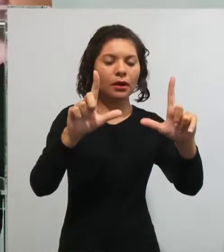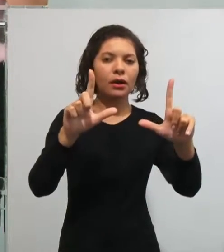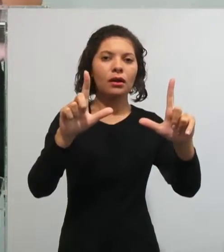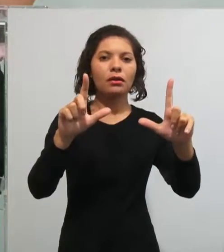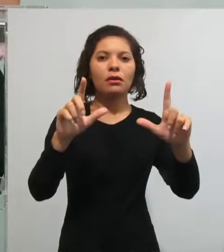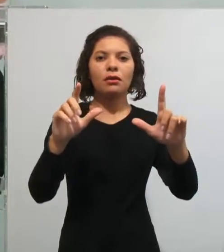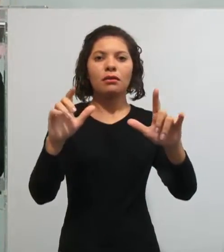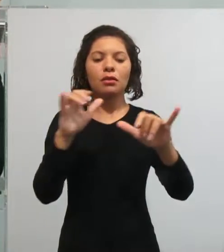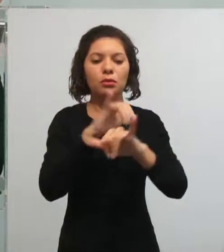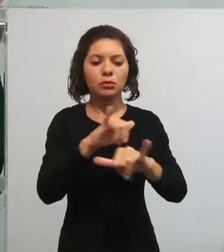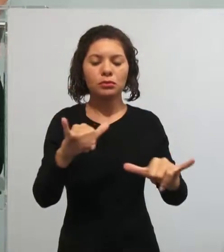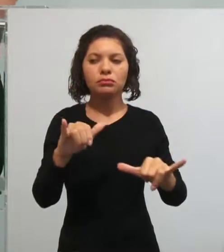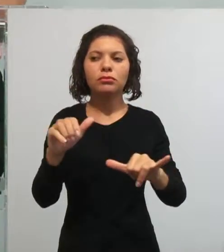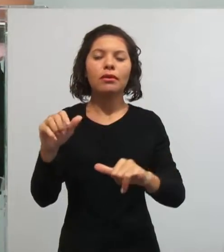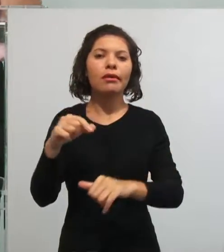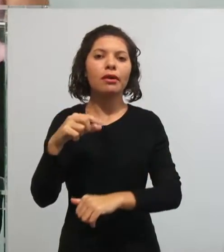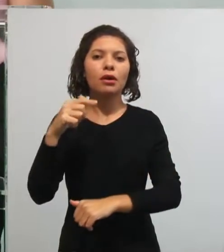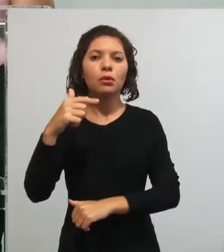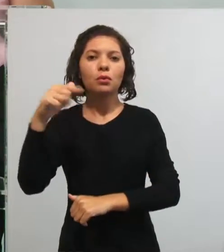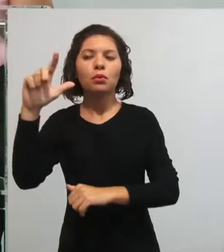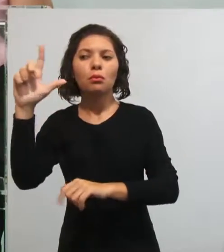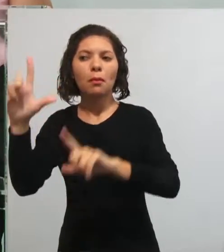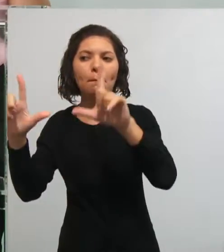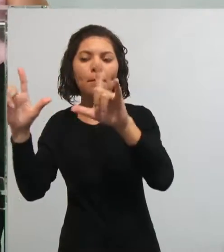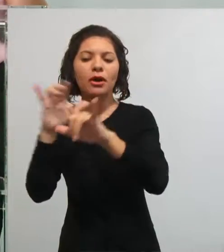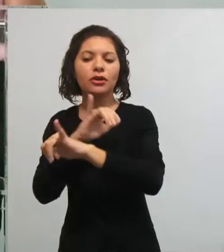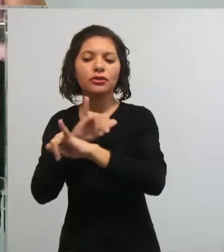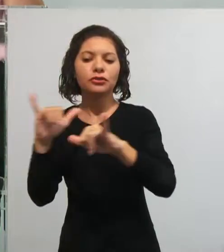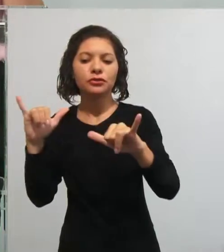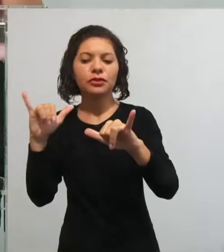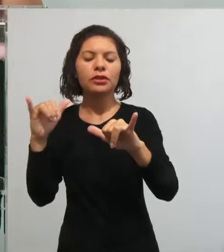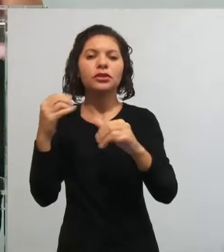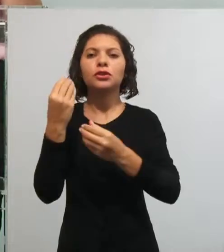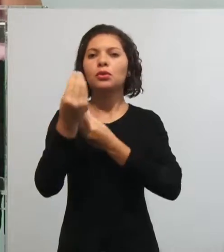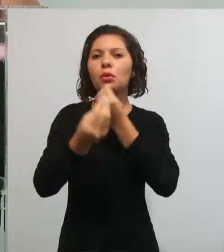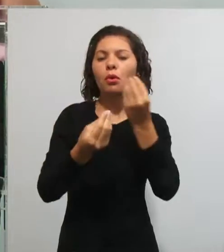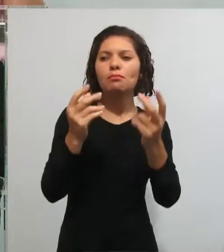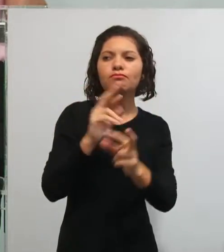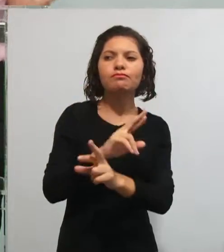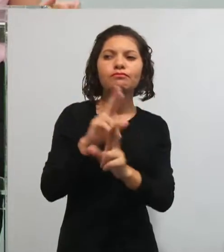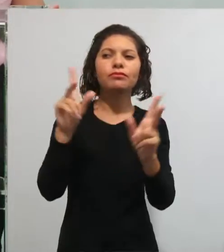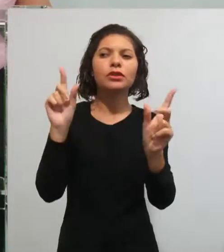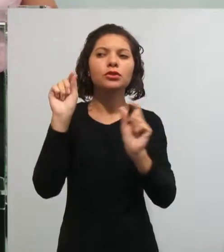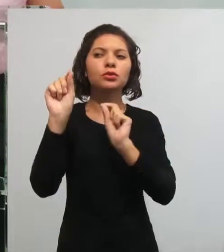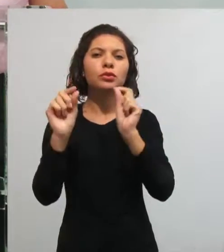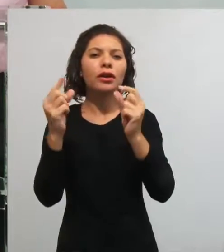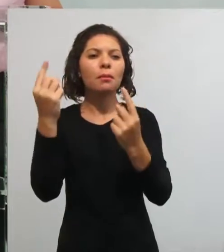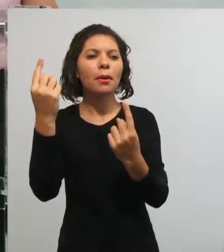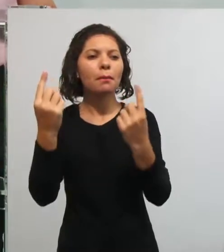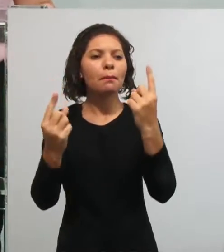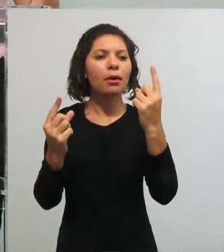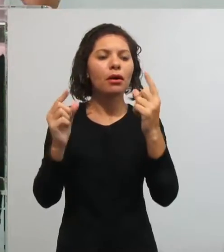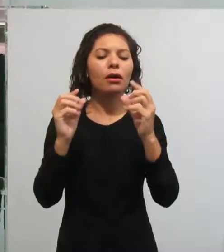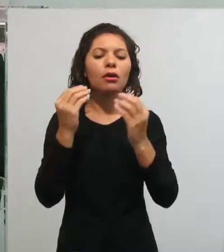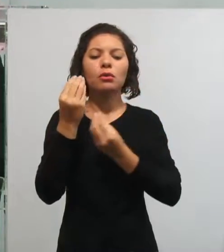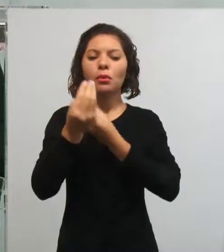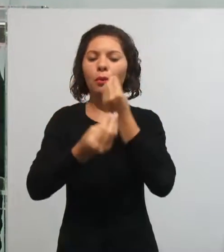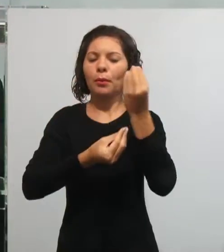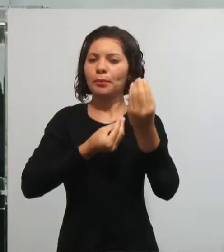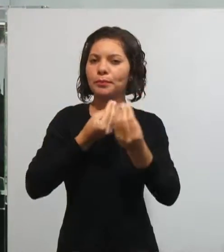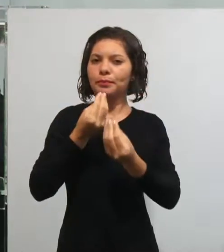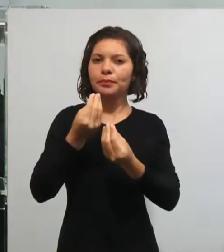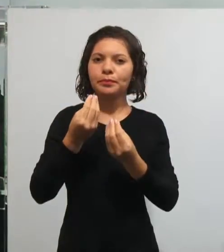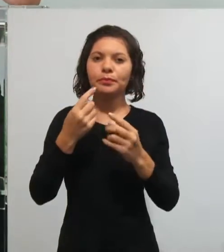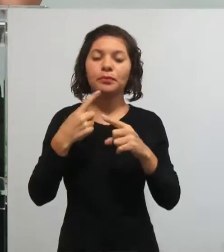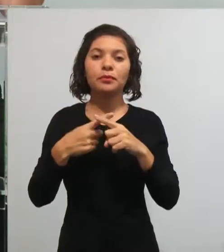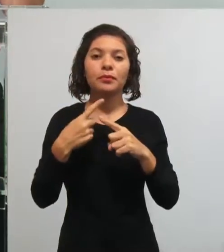forma como elas são noticiadas, a diferença entre elas. Por quê? Porque